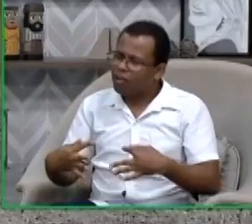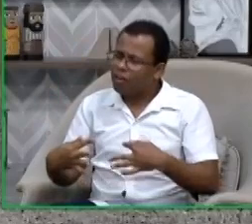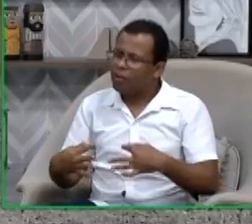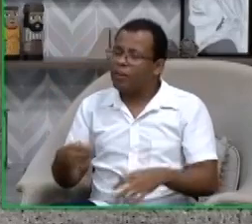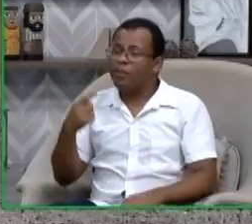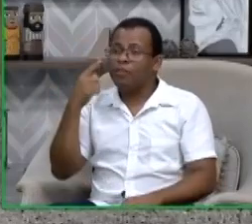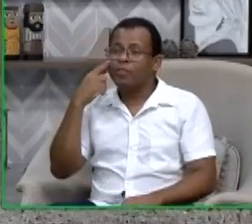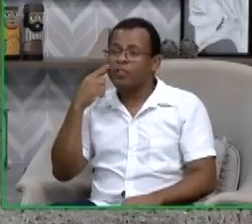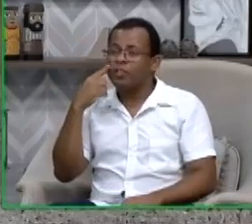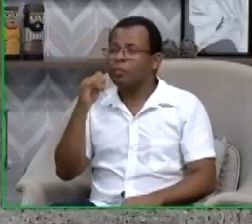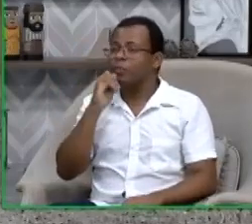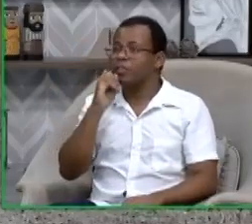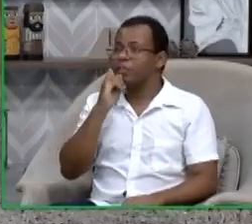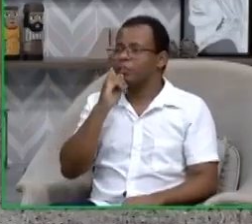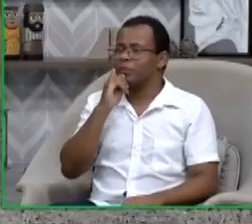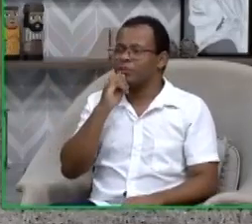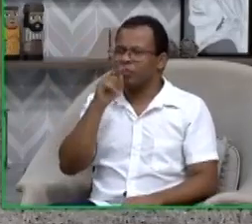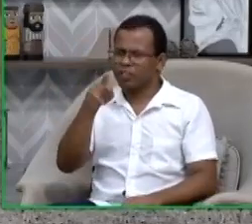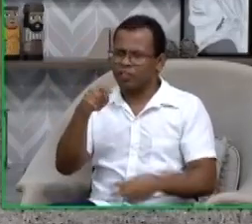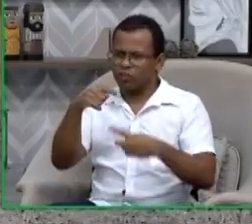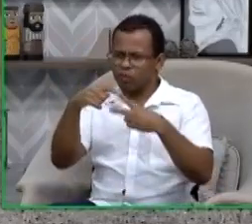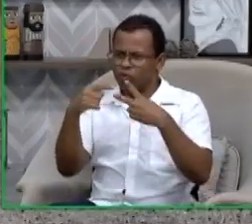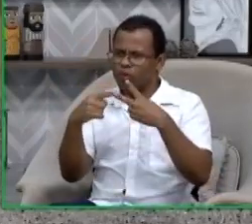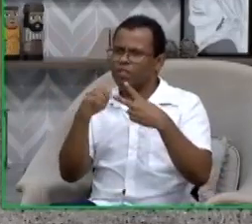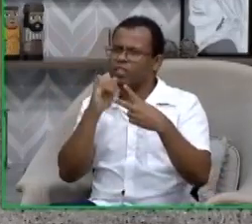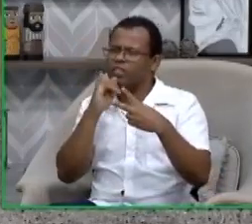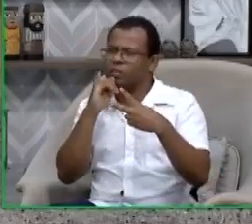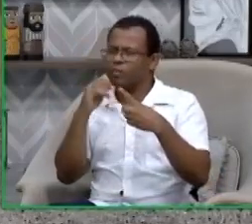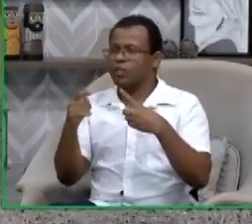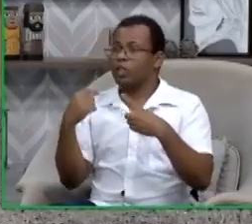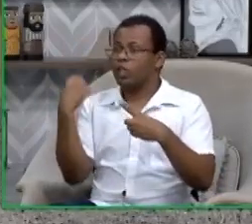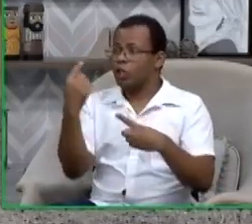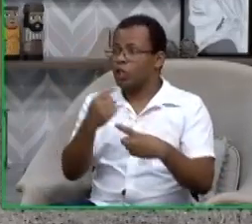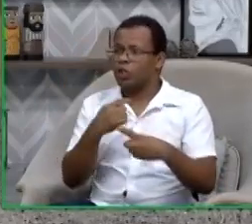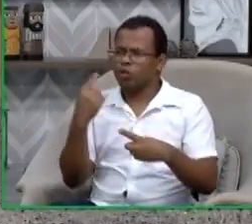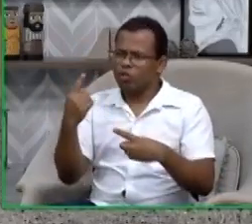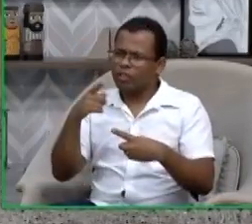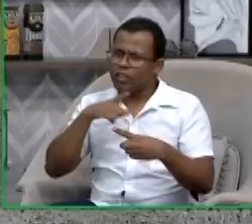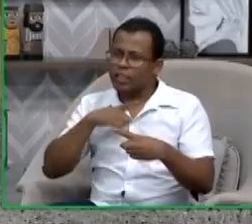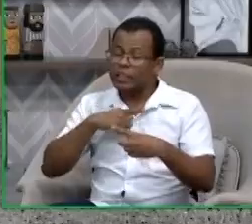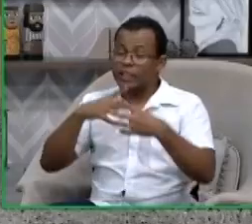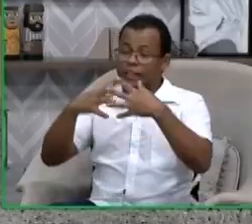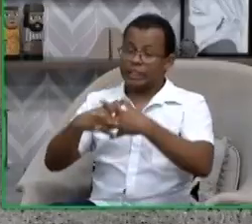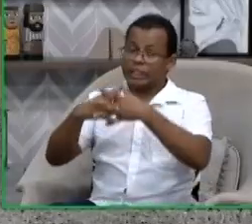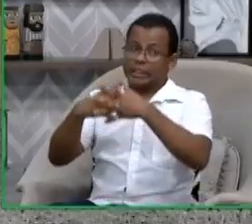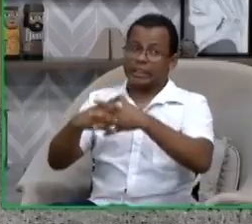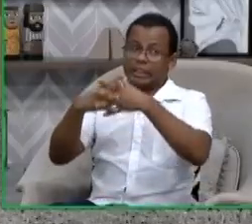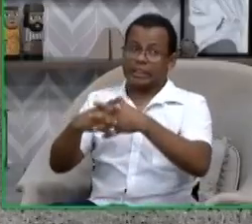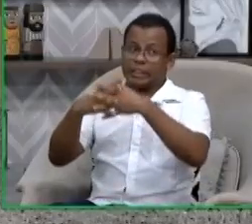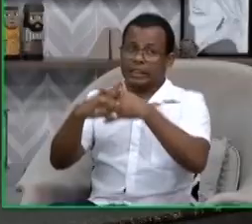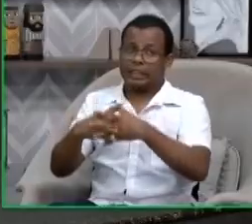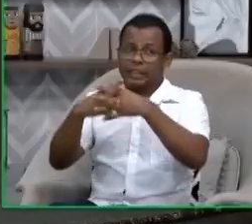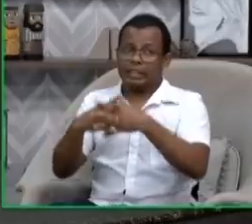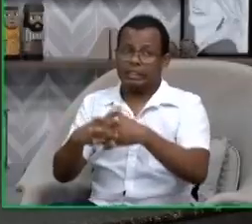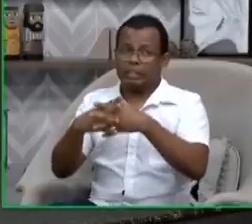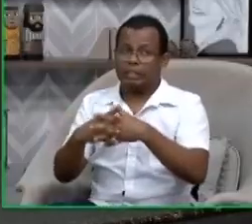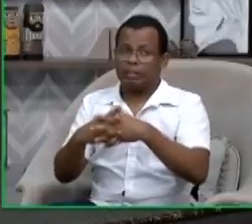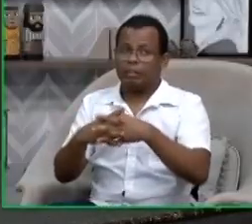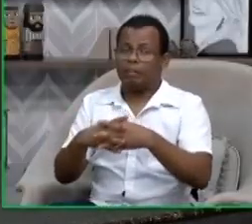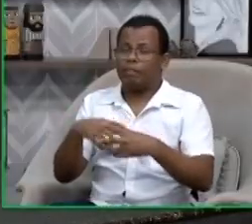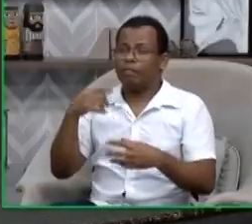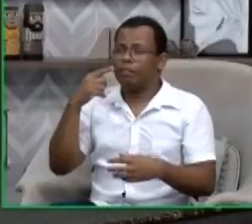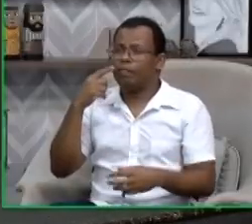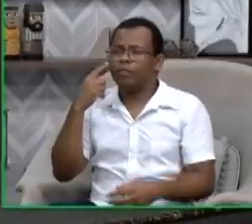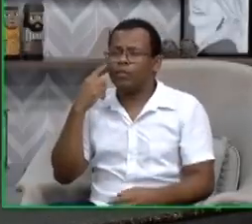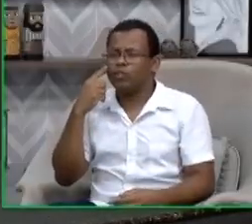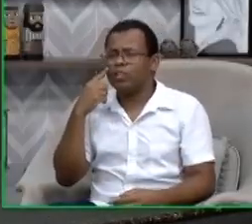Sim. Nesse exemplo mesmo, você citou dois, né? Dois já foram. A gente tem essa confusão muitas vezes pelo senso comum. O senso comum, sim, chama